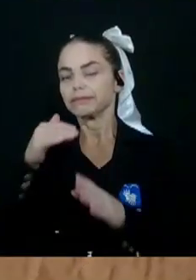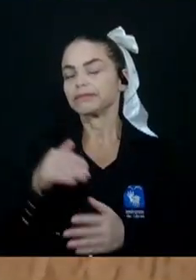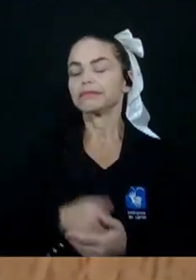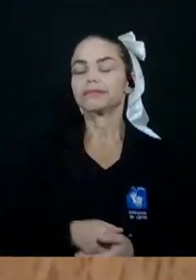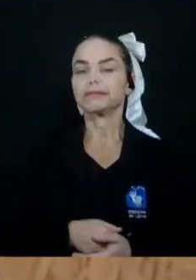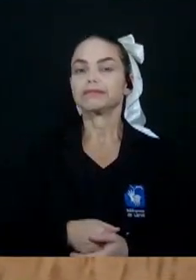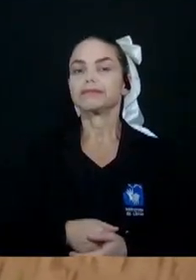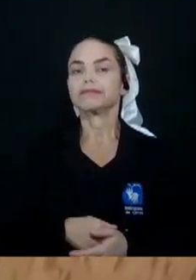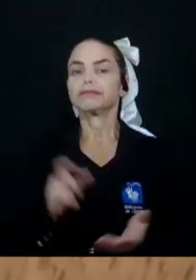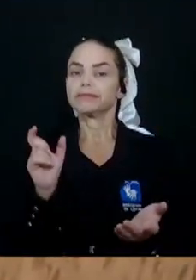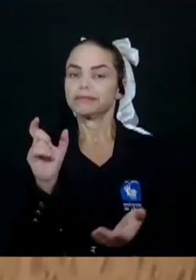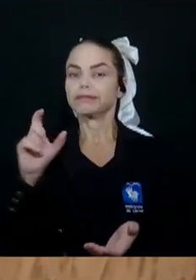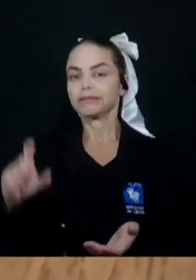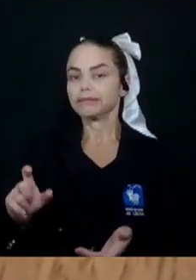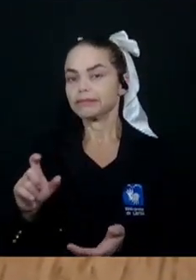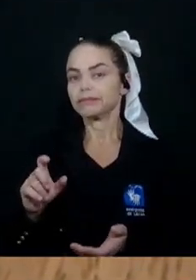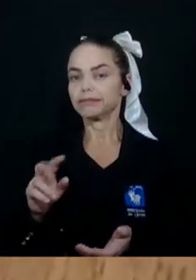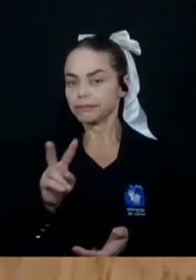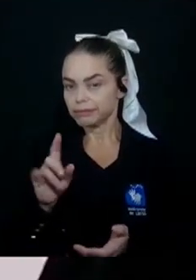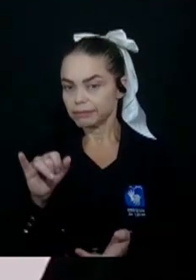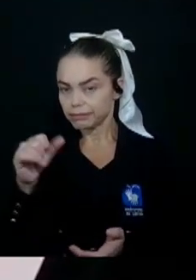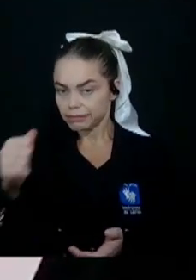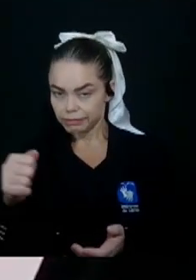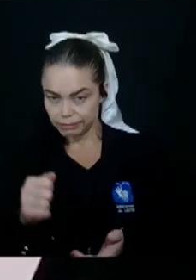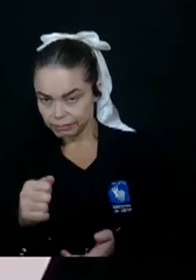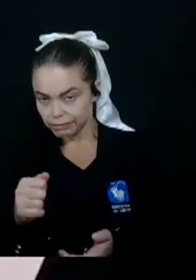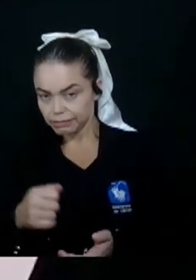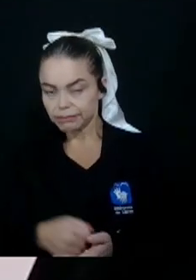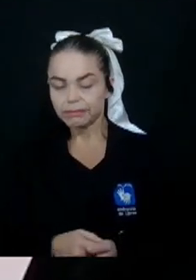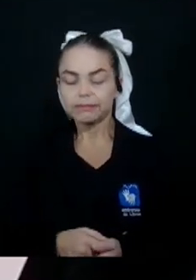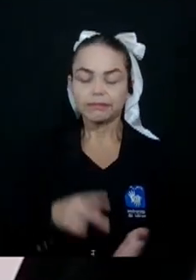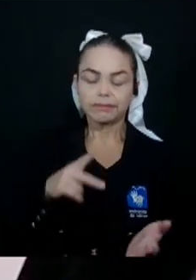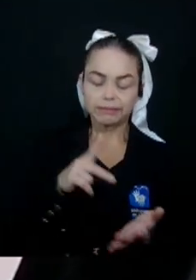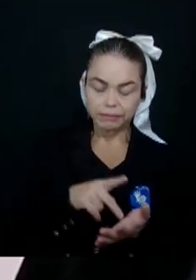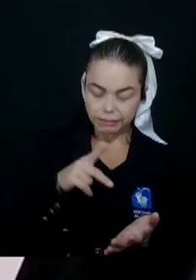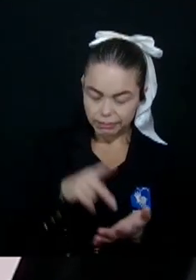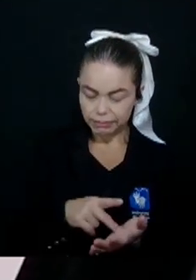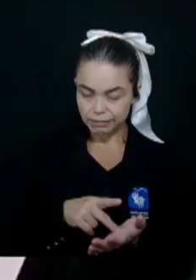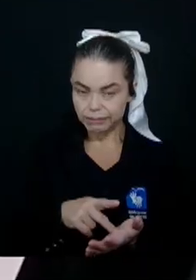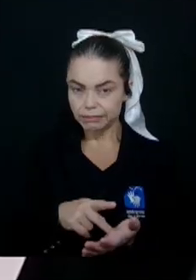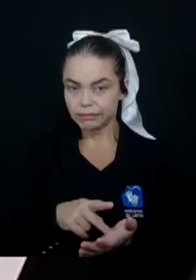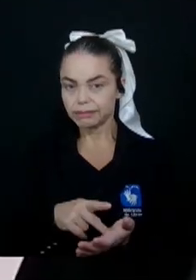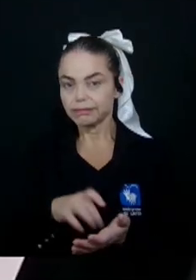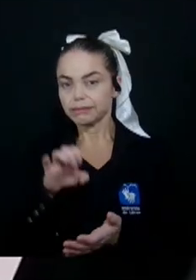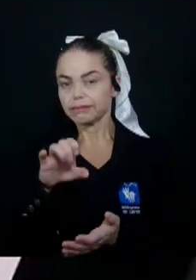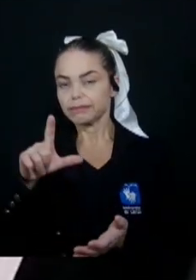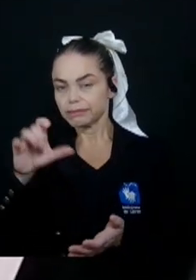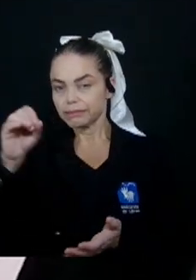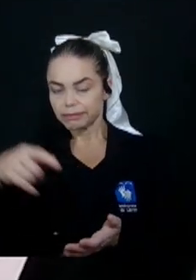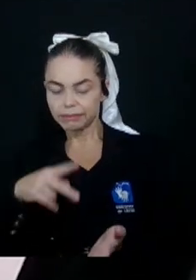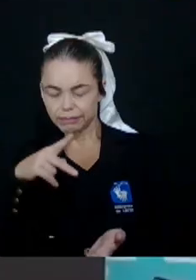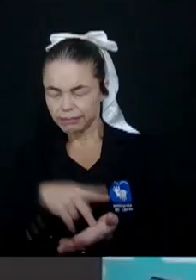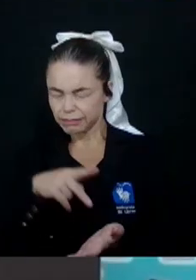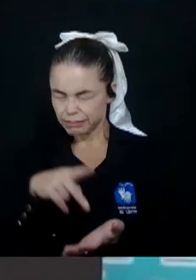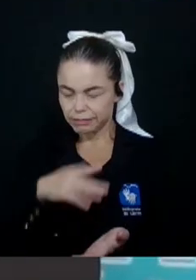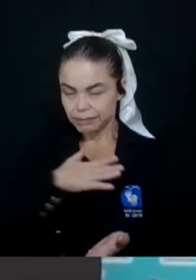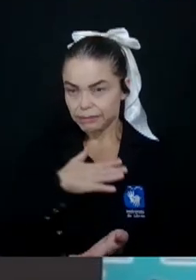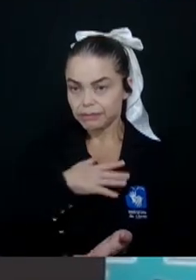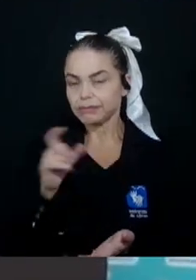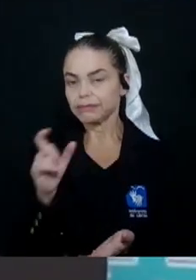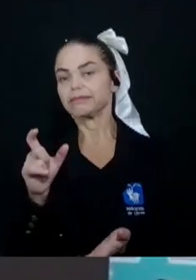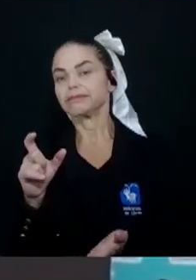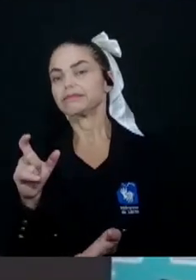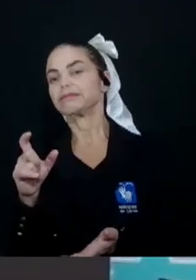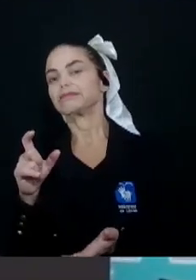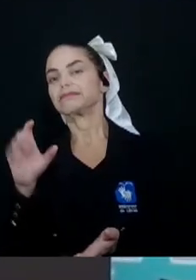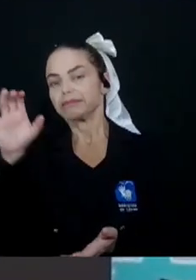do Visa, mas é o Visa realmente? É o Elo? É realmente a minha operadora de cartão de crédito? É a